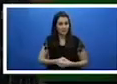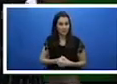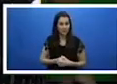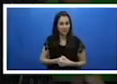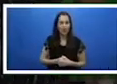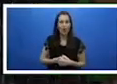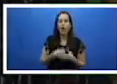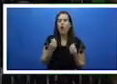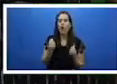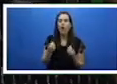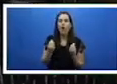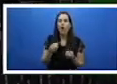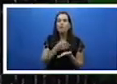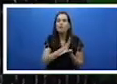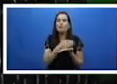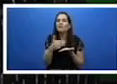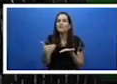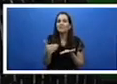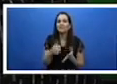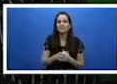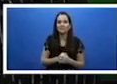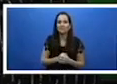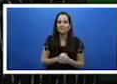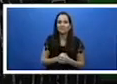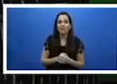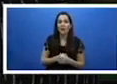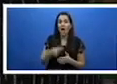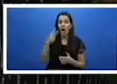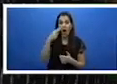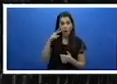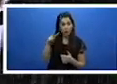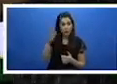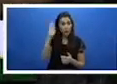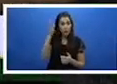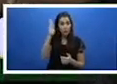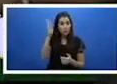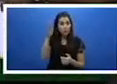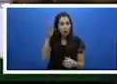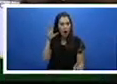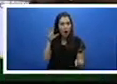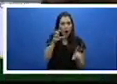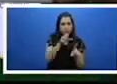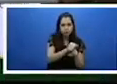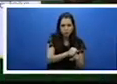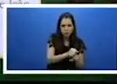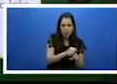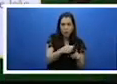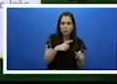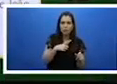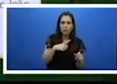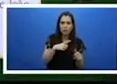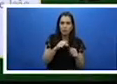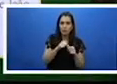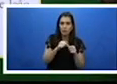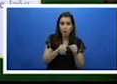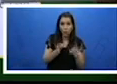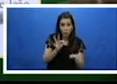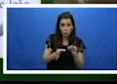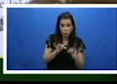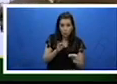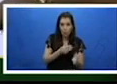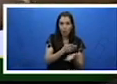o começo? Ó, presta atenção. Ao ver o burro sendo devorado por ter feito uma divisão justa,